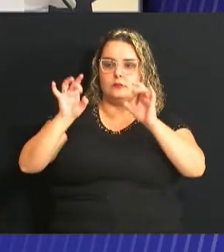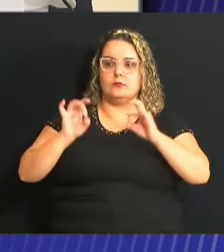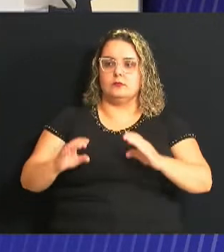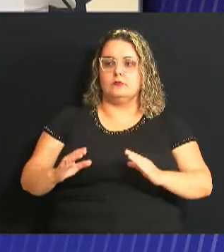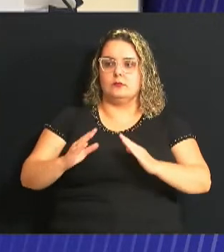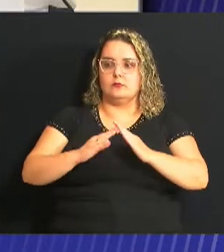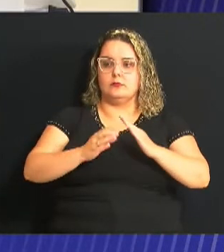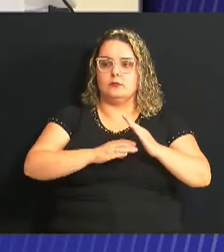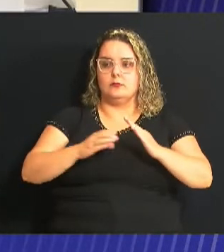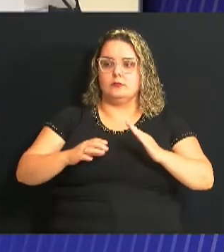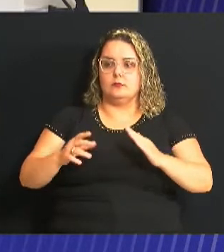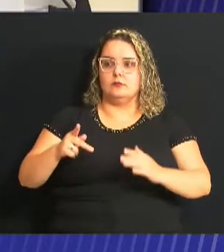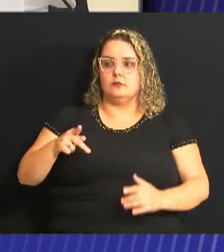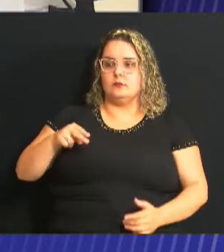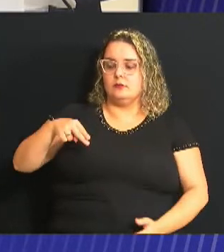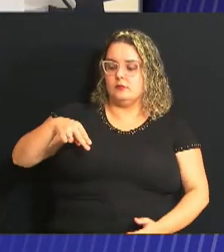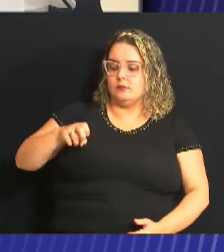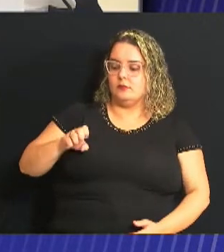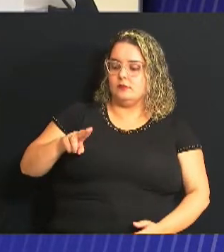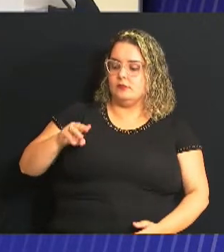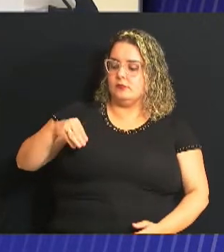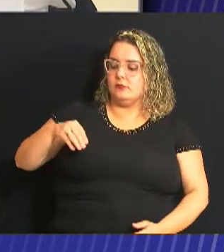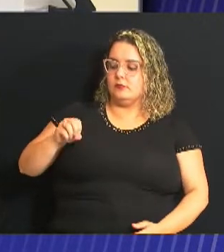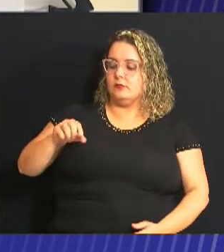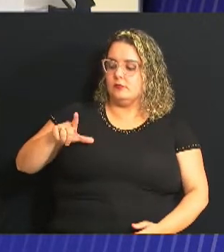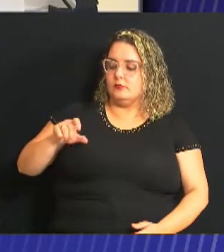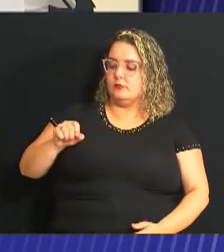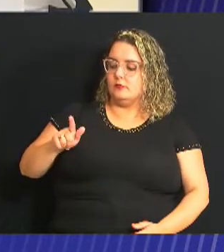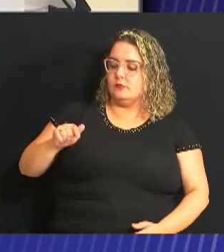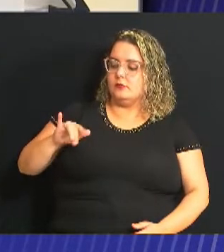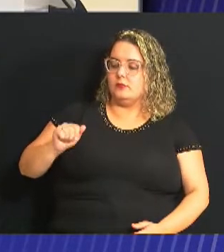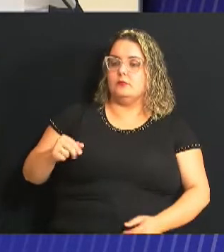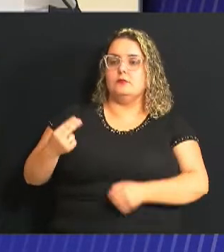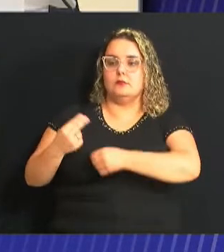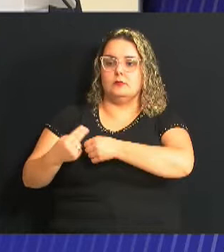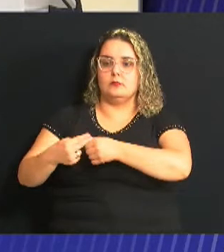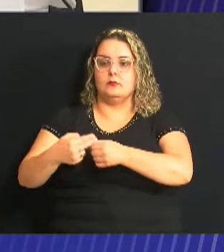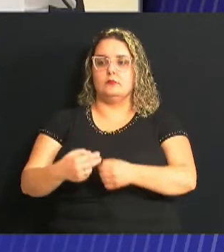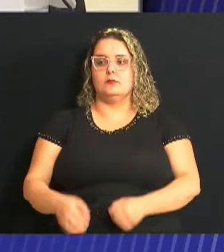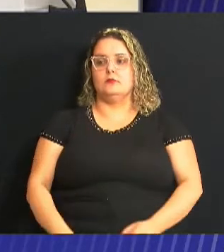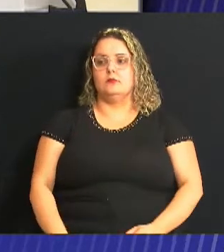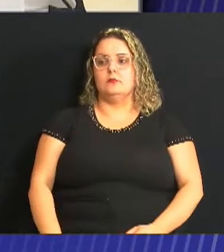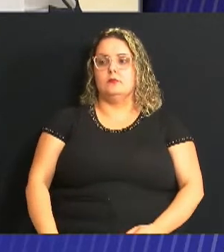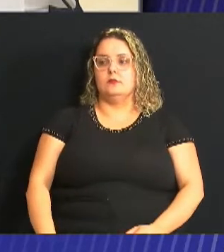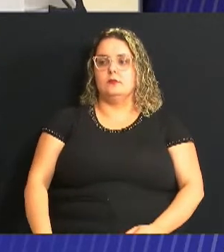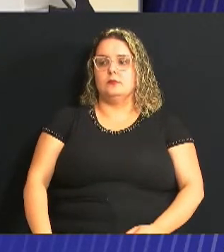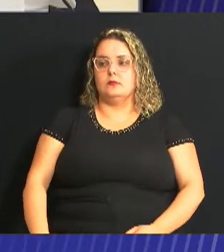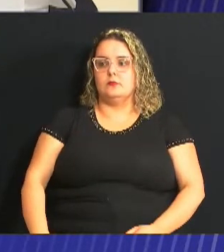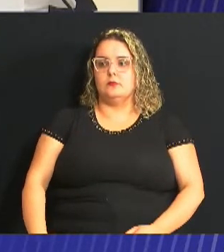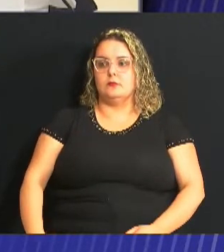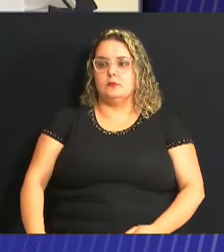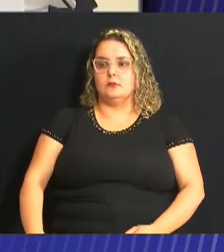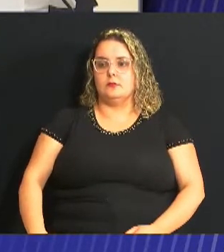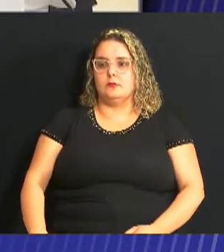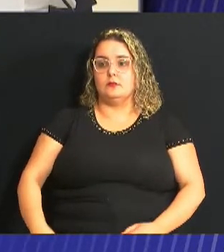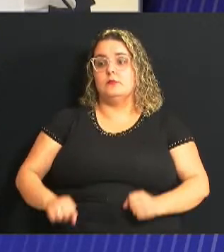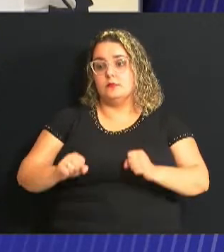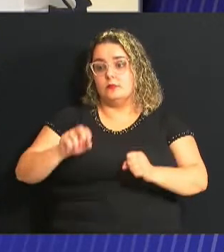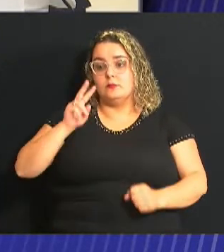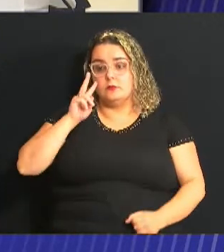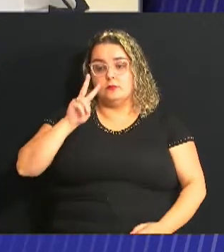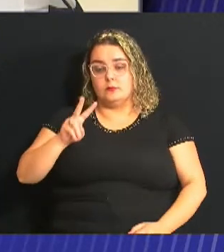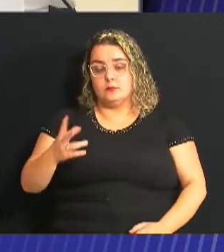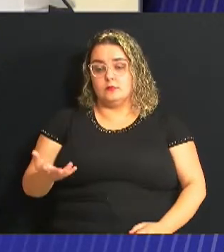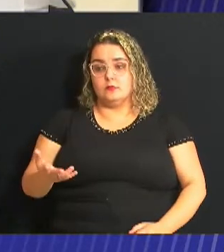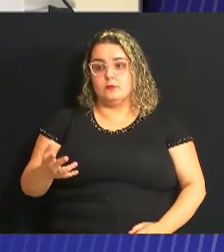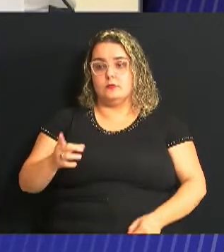e pneumologia pela Unicamp. É bem possível que você já tenha visto